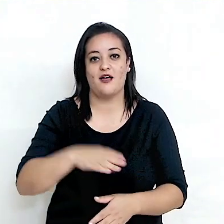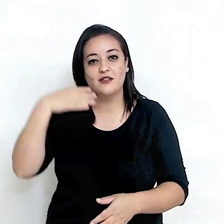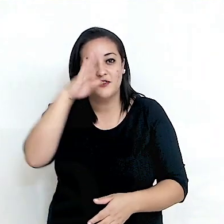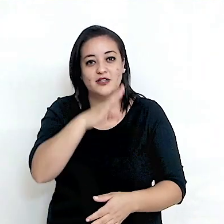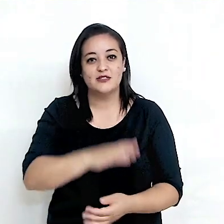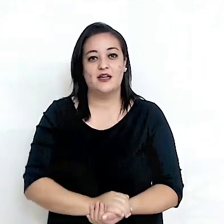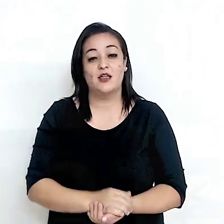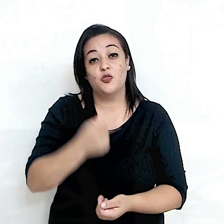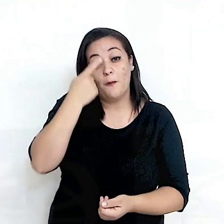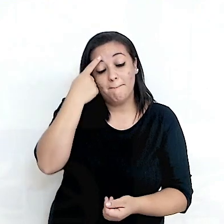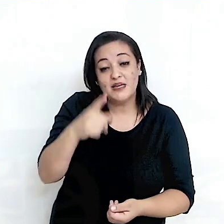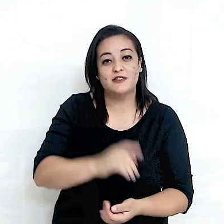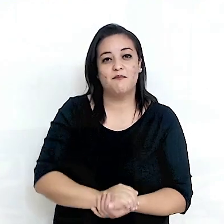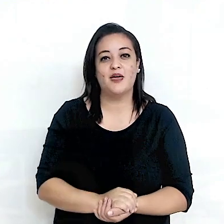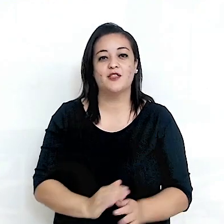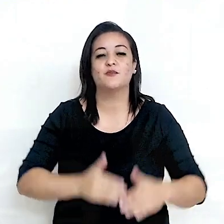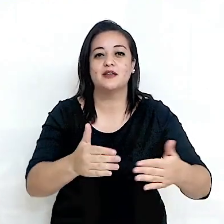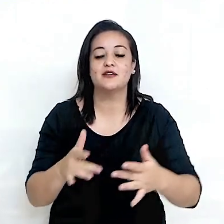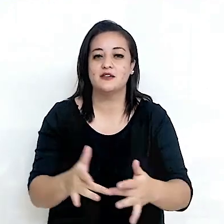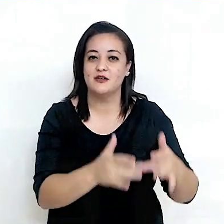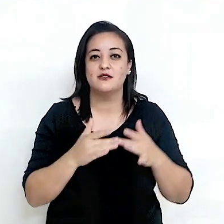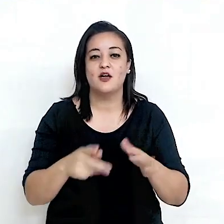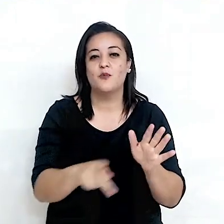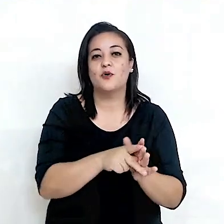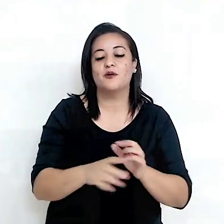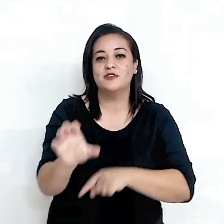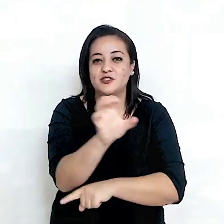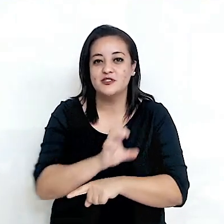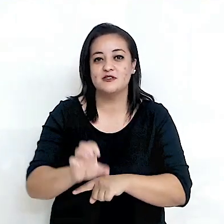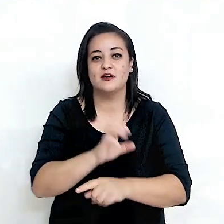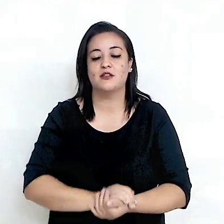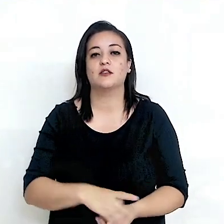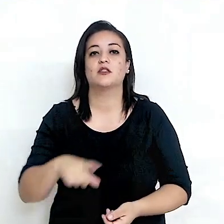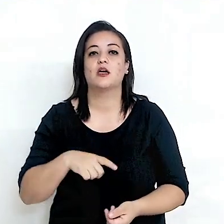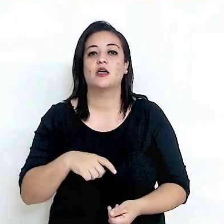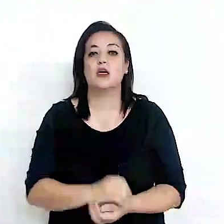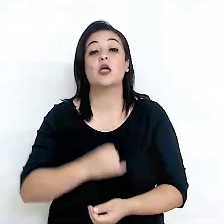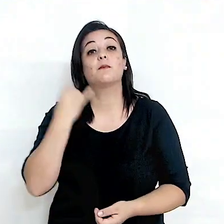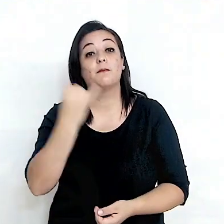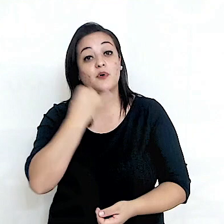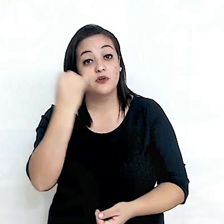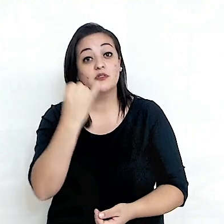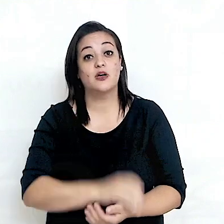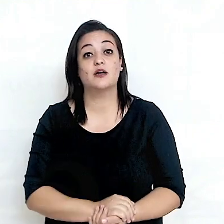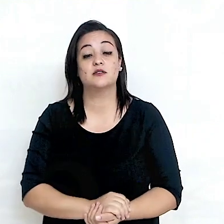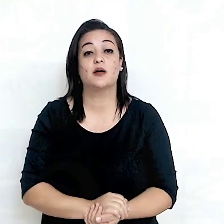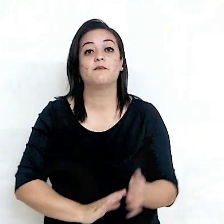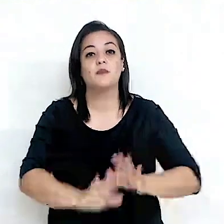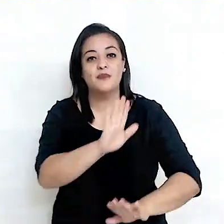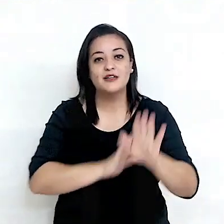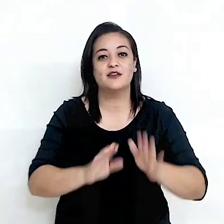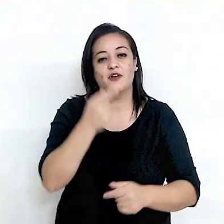ministério das relações exteriores trata-se de um problema de estado tendo em conta a sua fundamental importância para a preservação